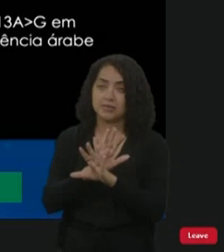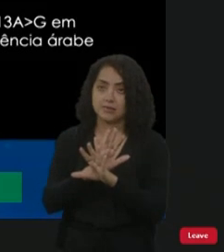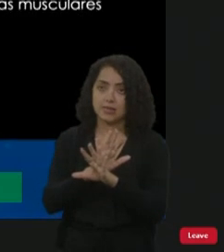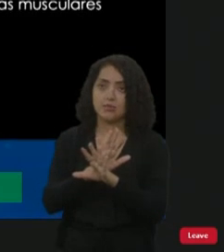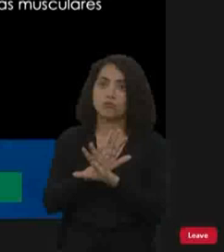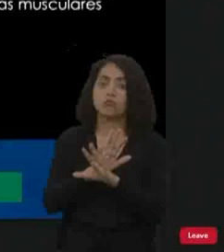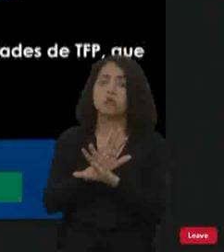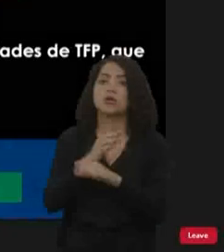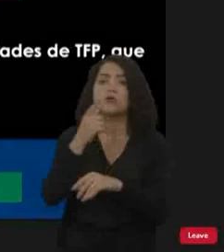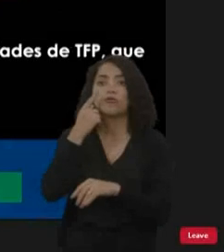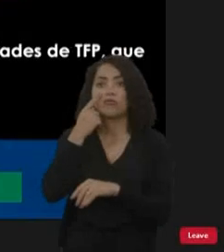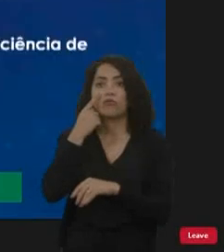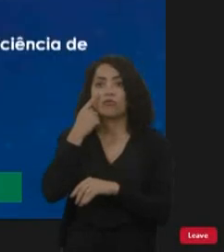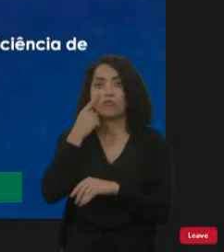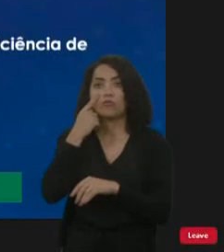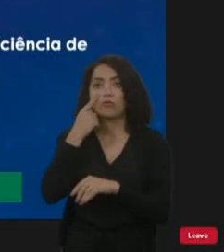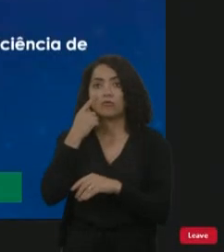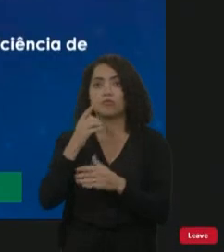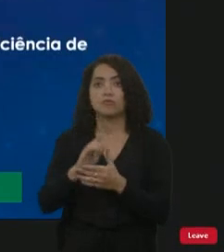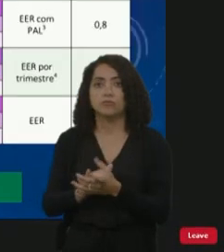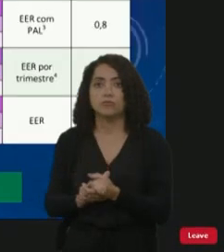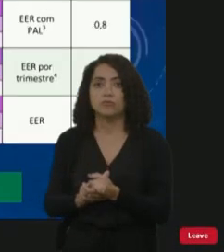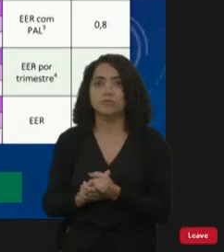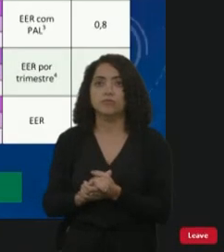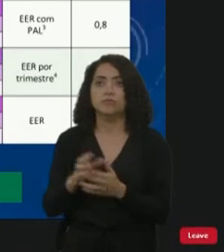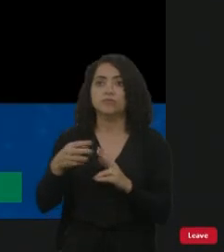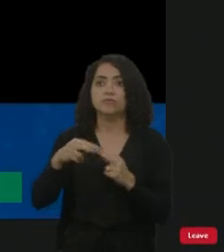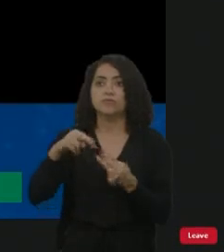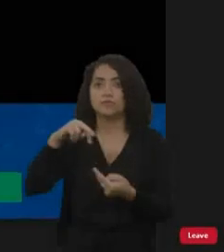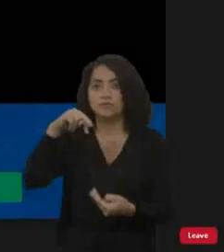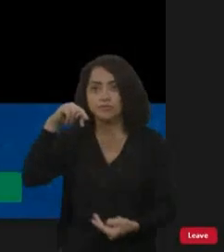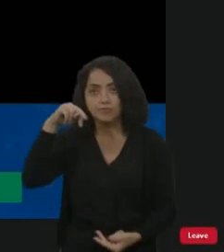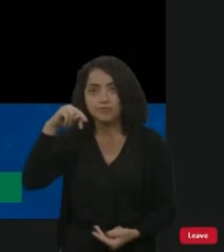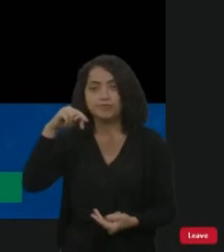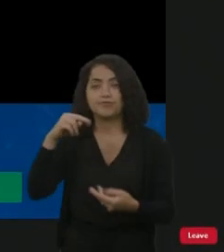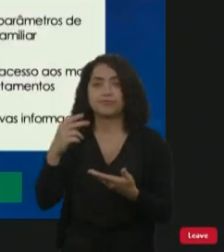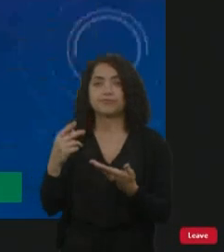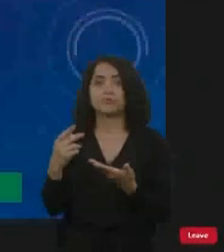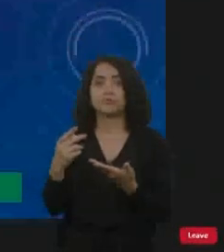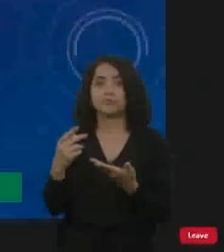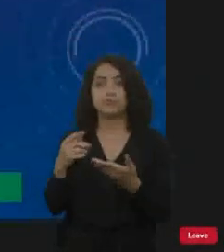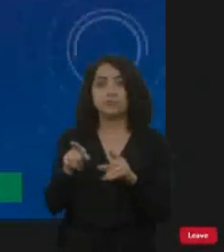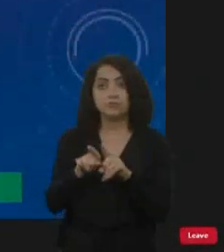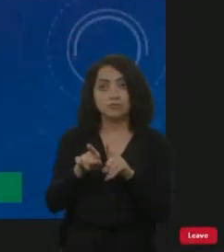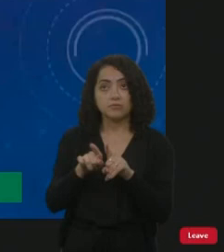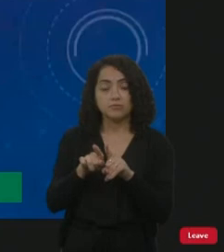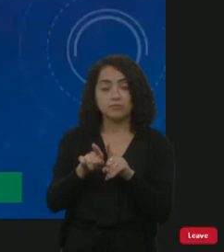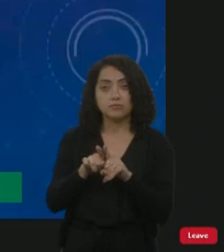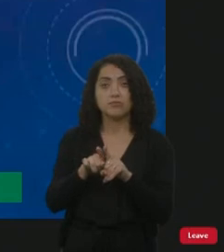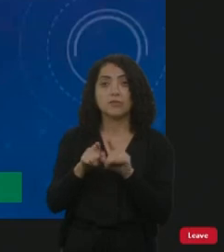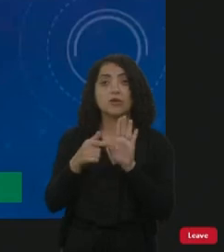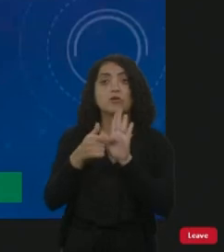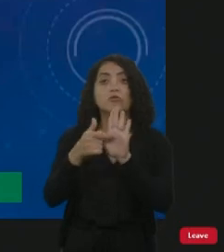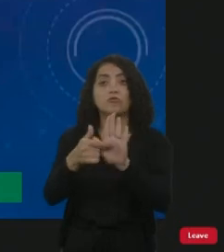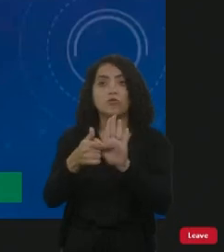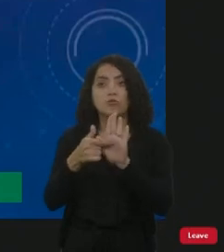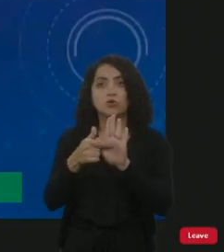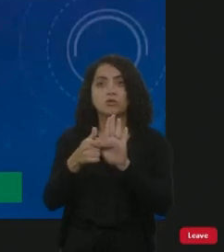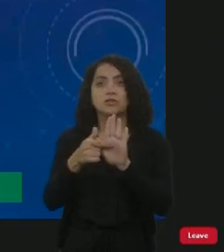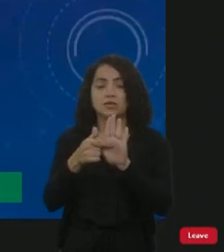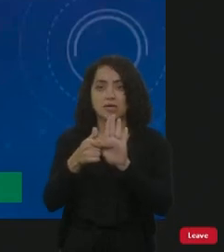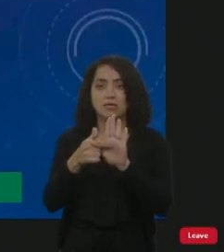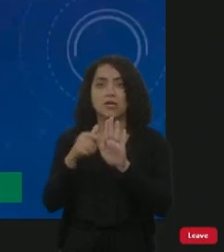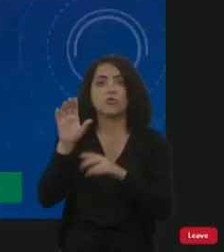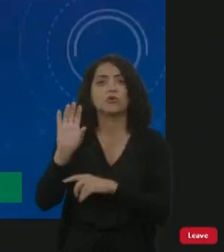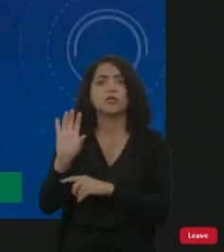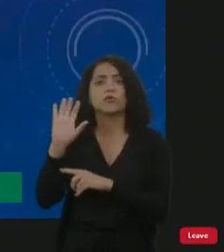aqui, não vou falar de genética, de mutação para vocês, mas eu vou falar, sim, mostrar um quadro clínico, um casinho